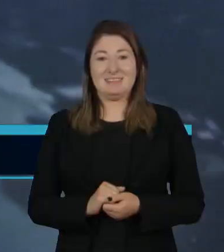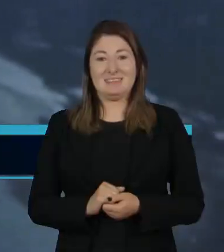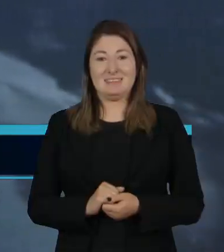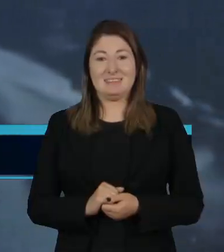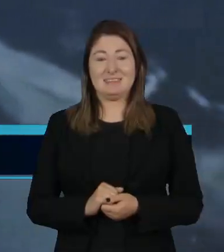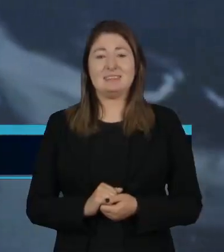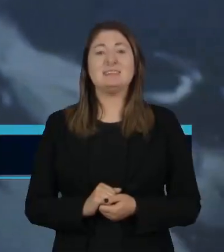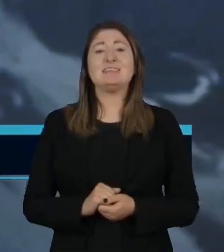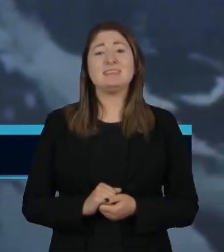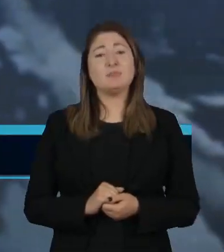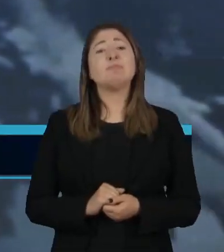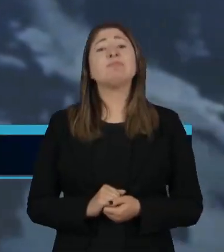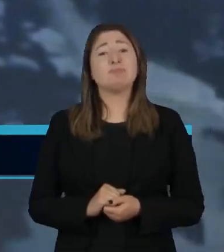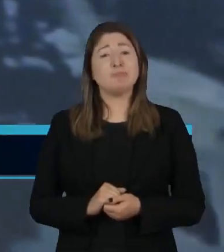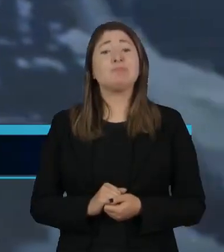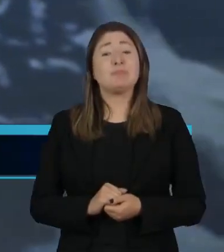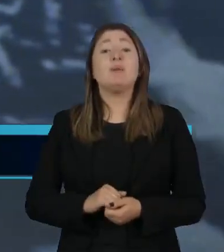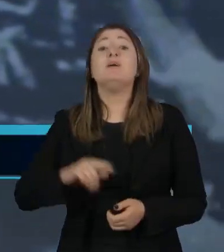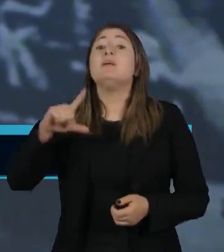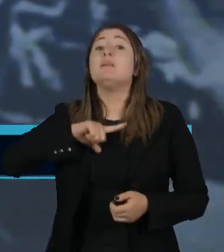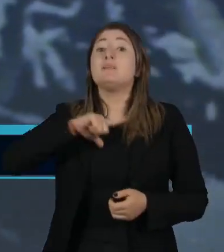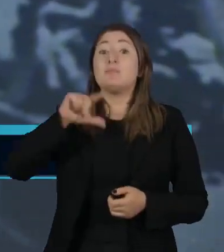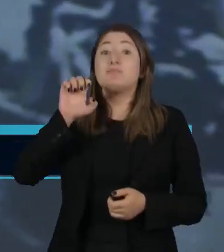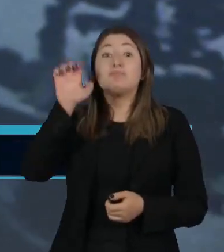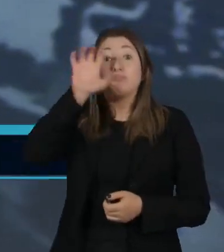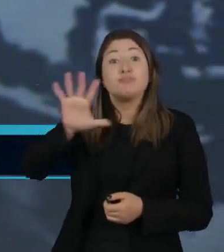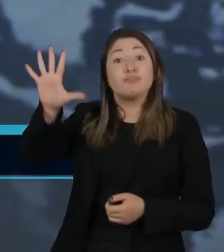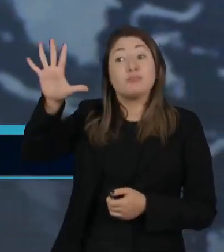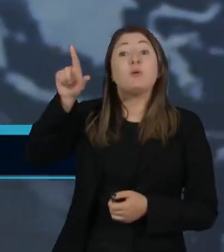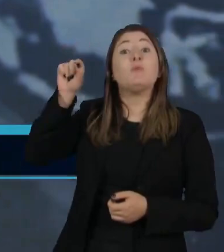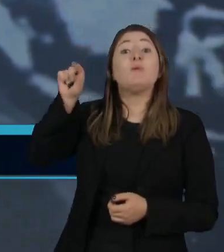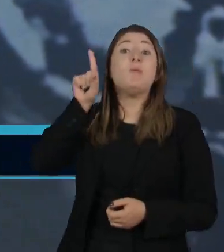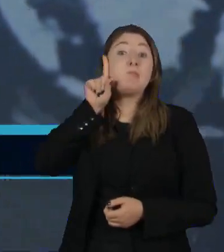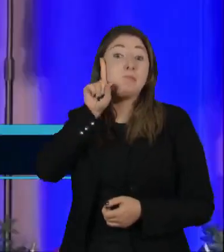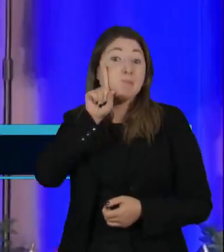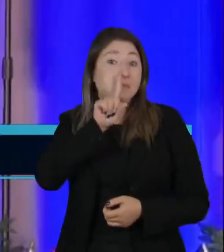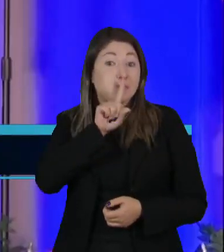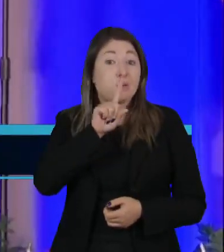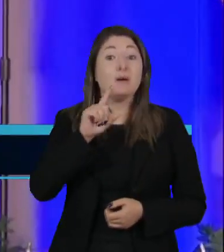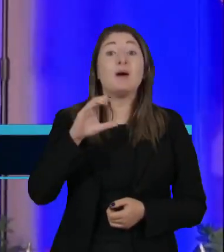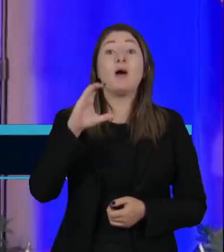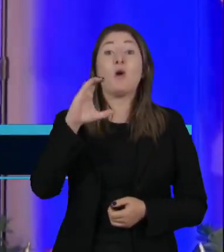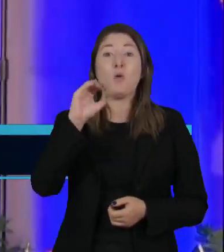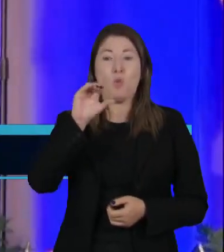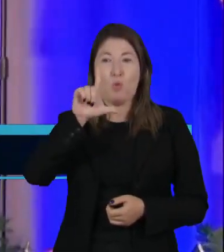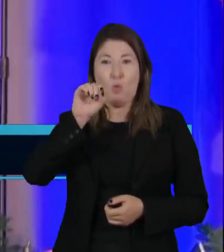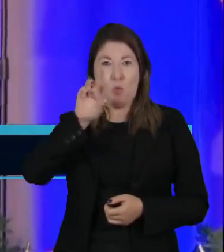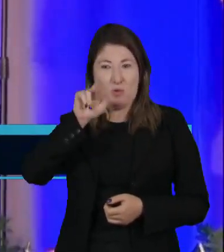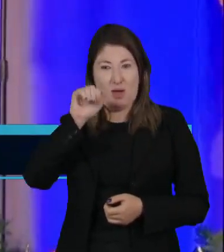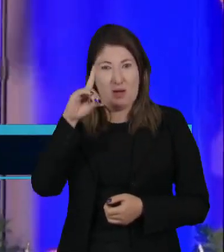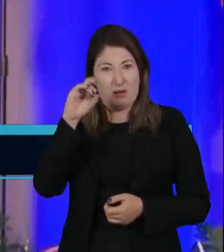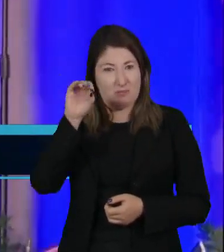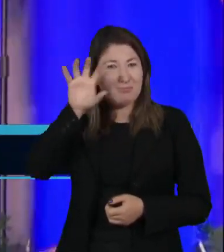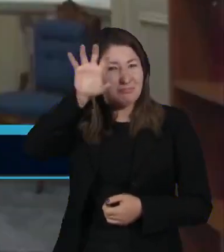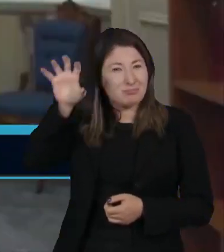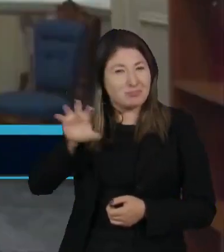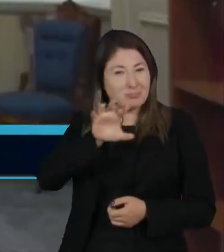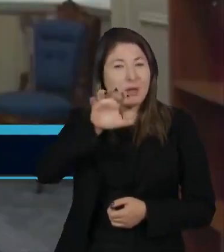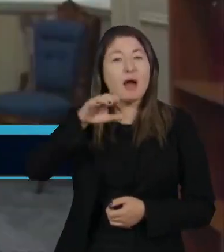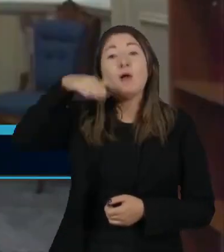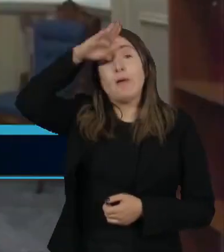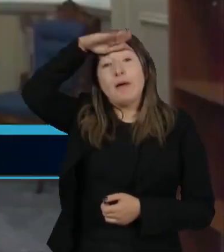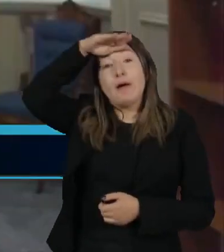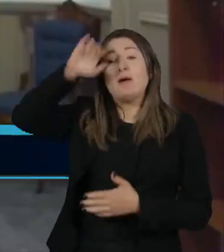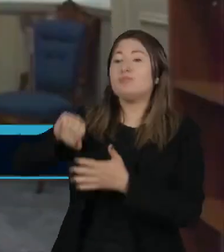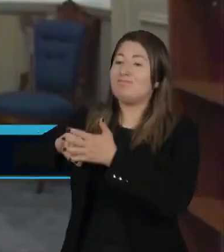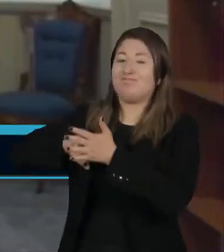Mais um estado americano barra o ex-presidente Donald Trump das primárias. Desta vez foi no Maine. A